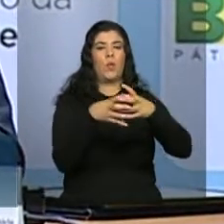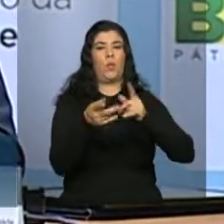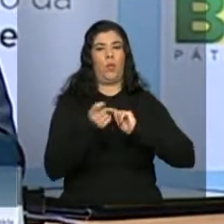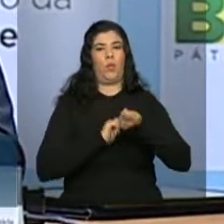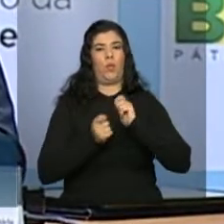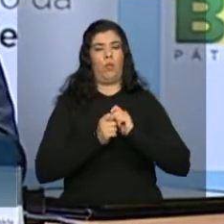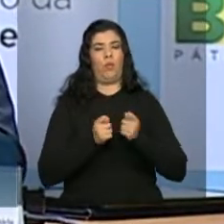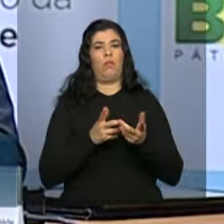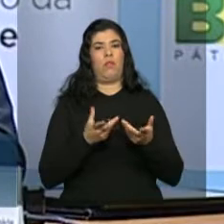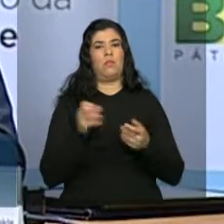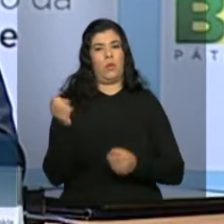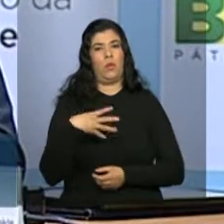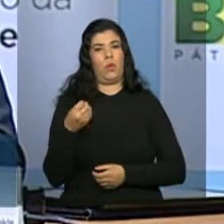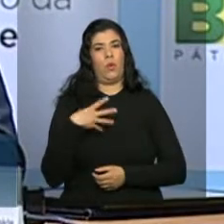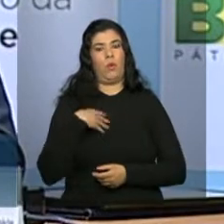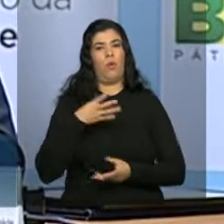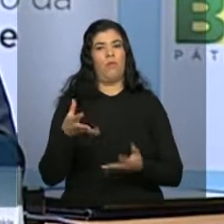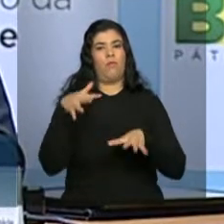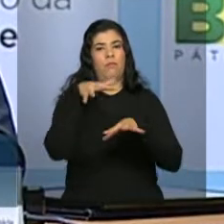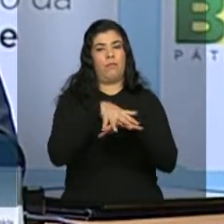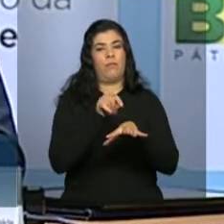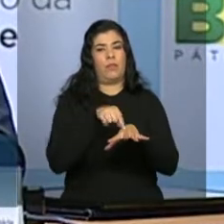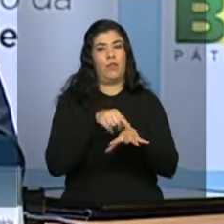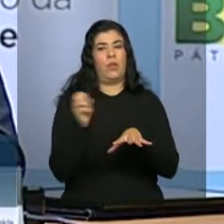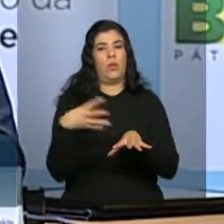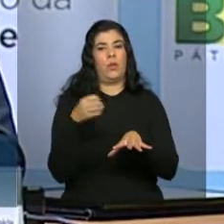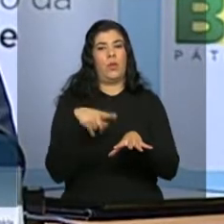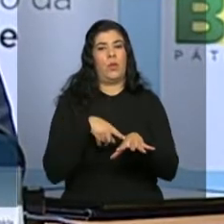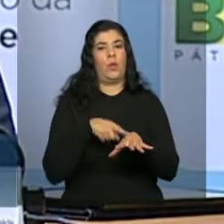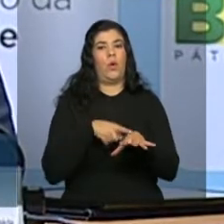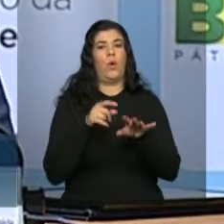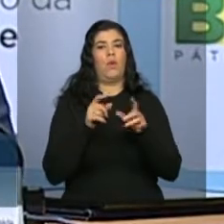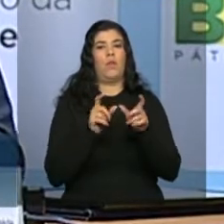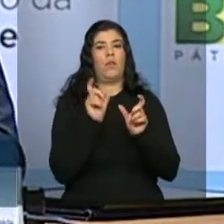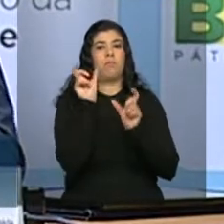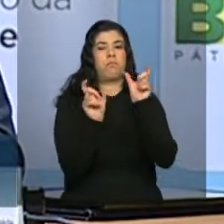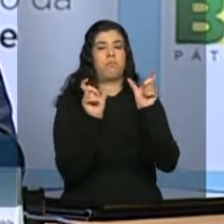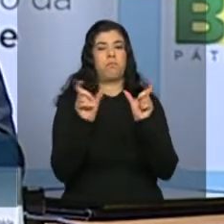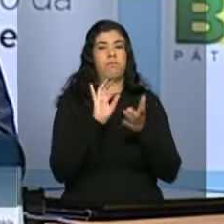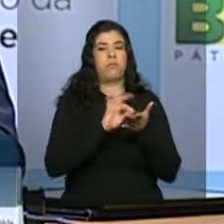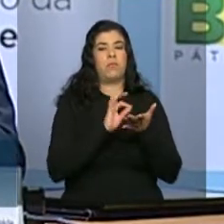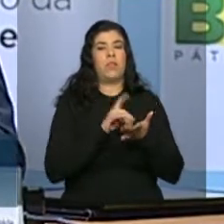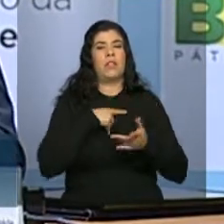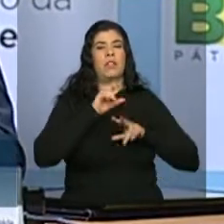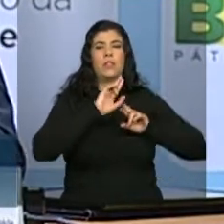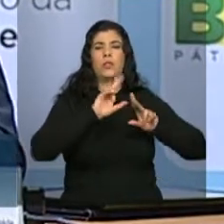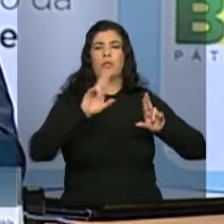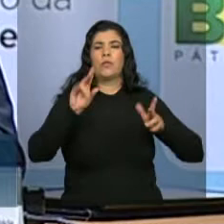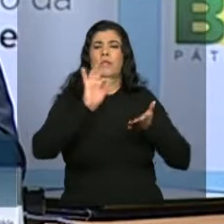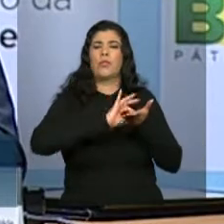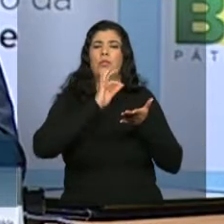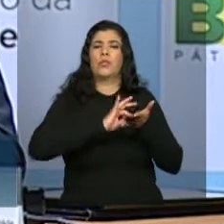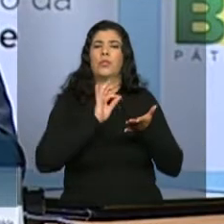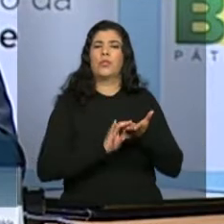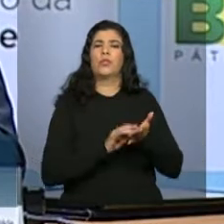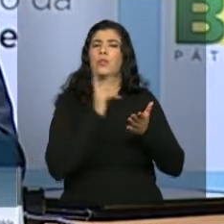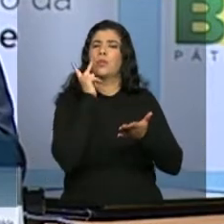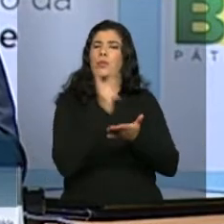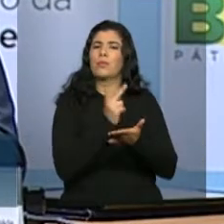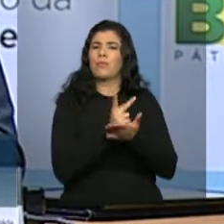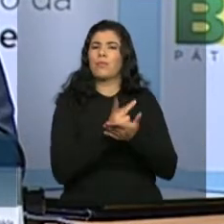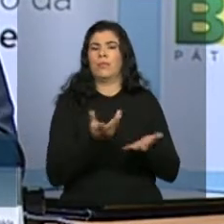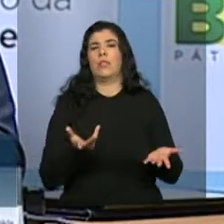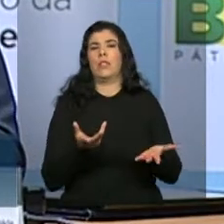que é uma novidade também de inclusão dessas novas formas etc aquelas que a gente estão vários medicamentos ao mesmo tempo na Anvisa